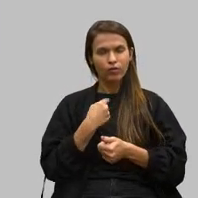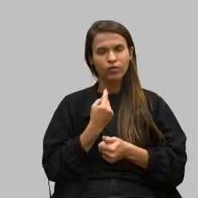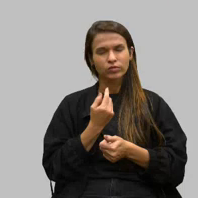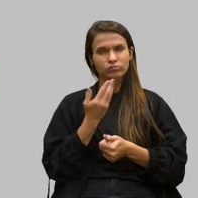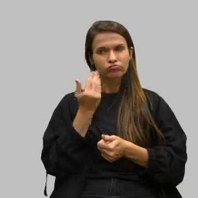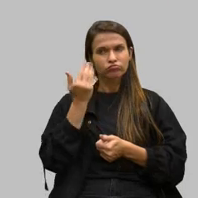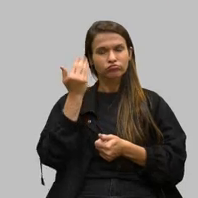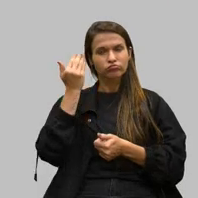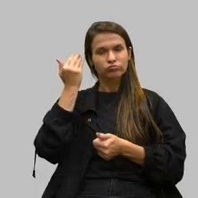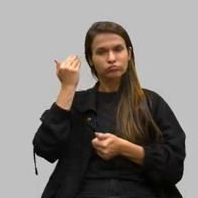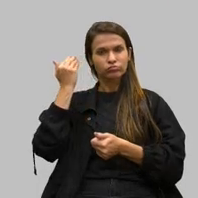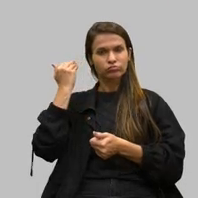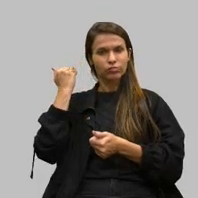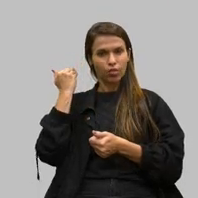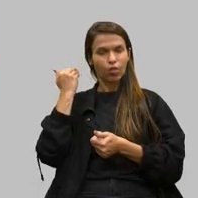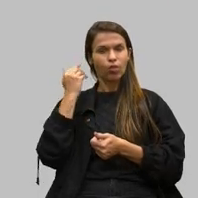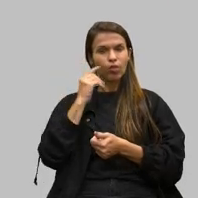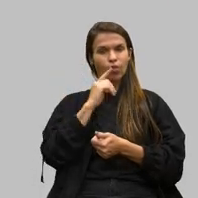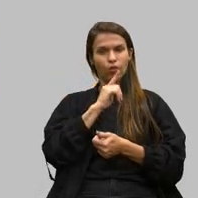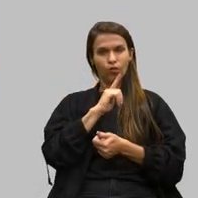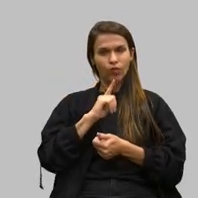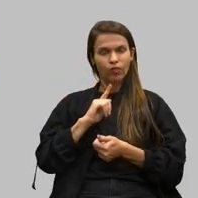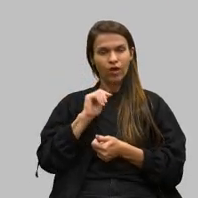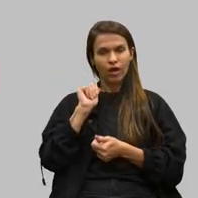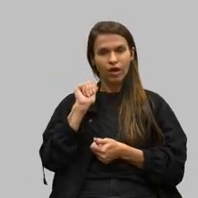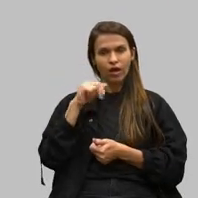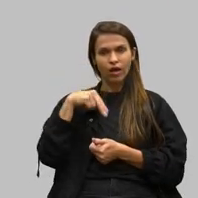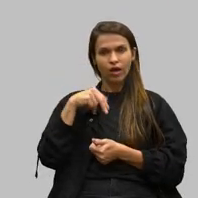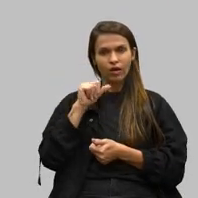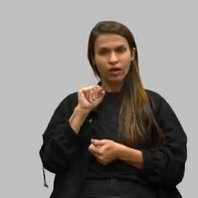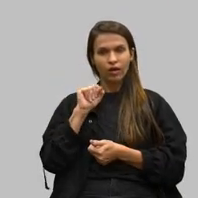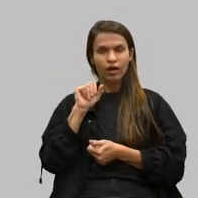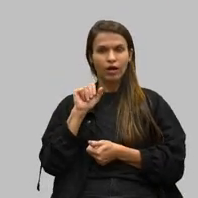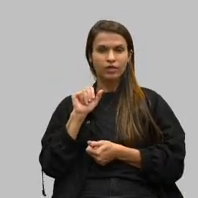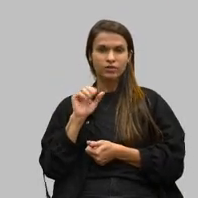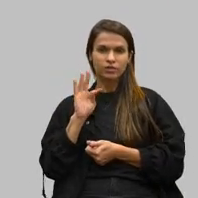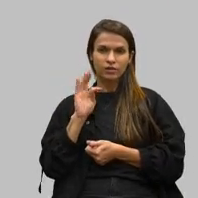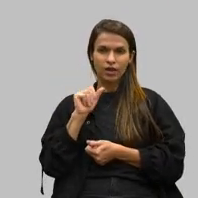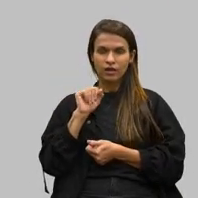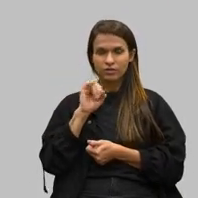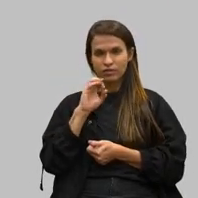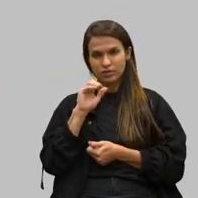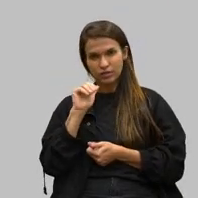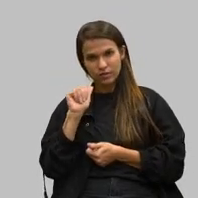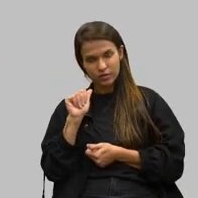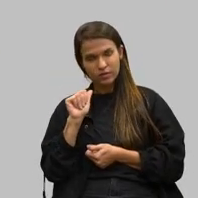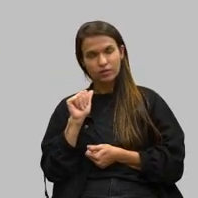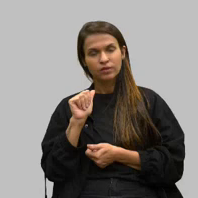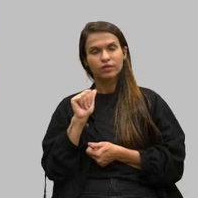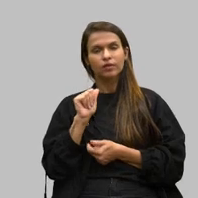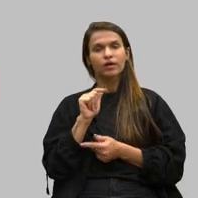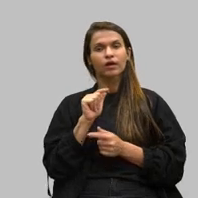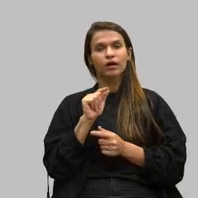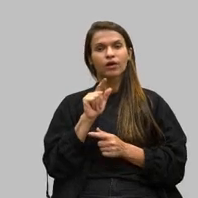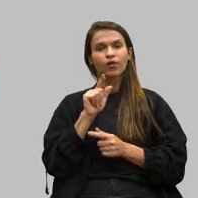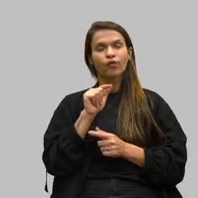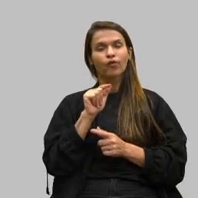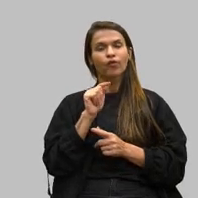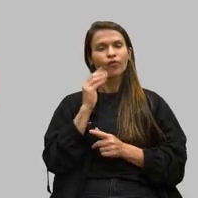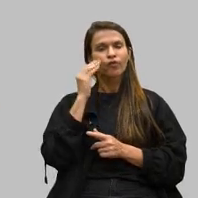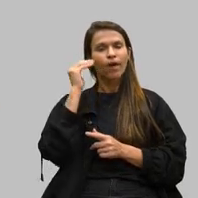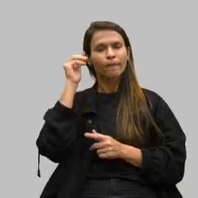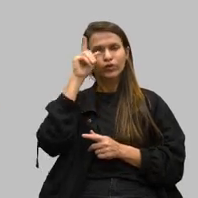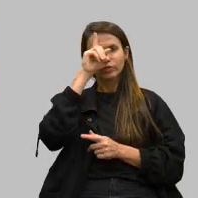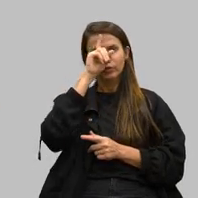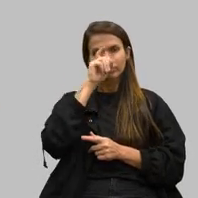época do governador Anastasia e também do governador Alberto Pinto Coelho, o famoso hospital